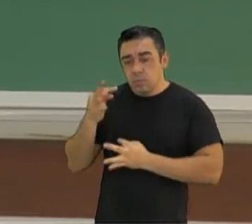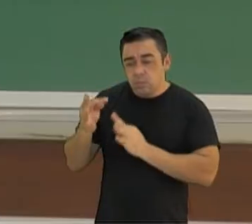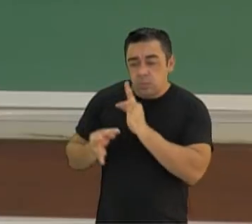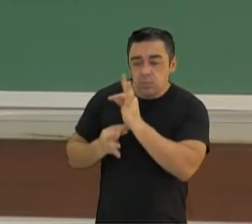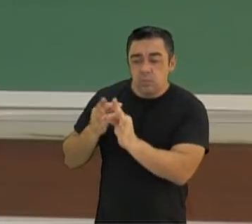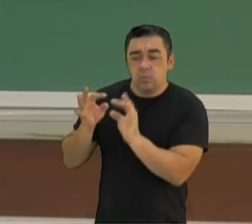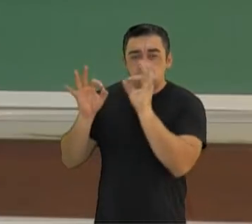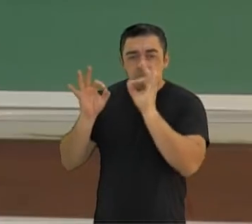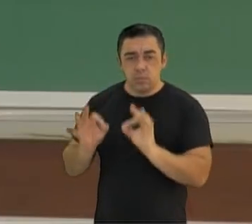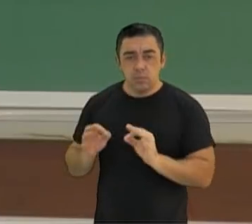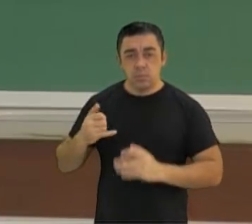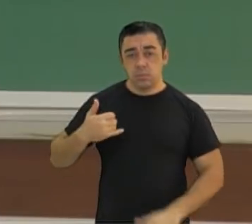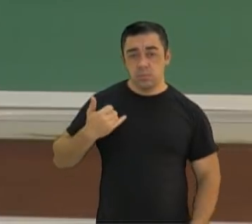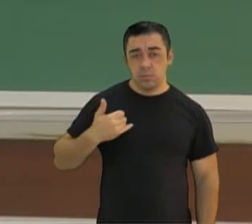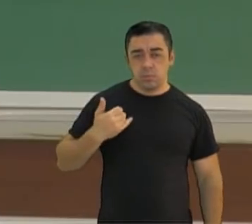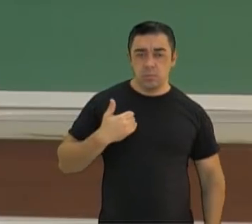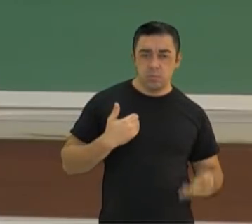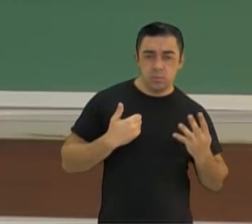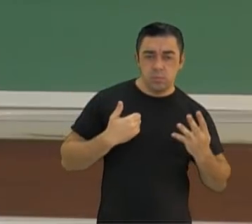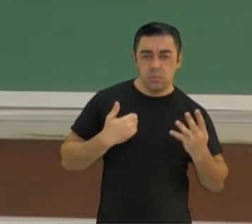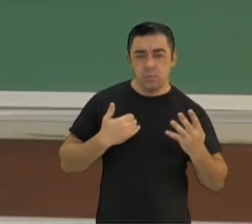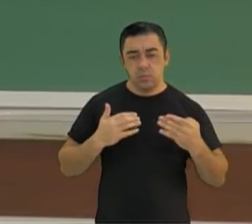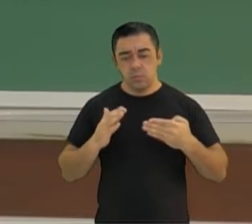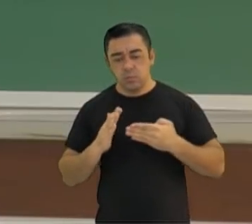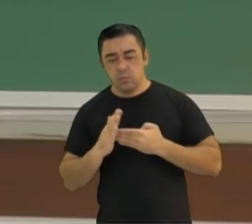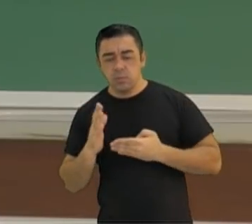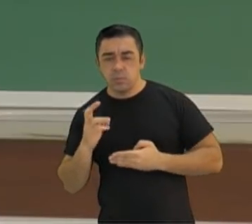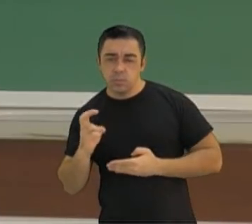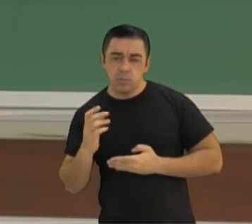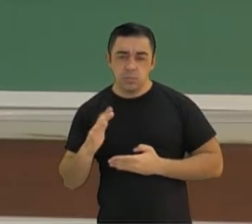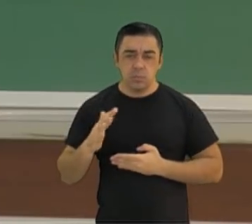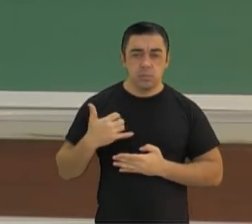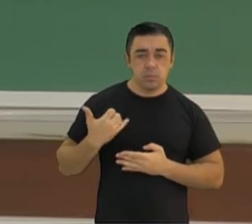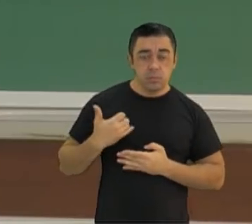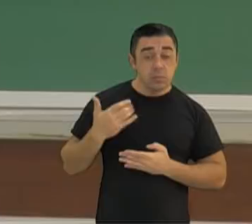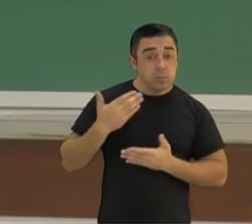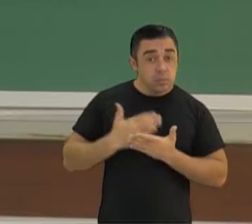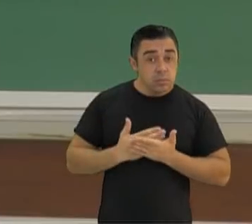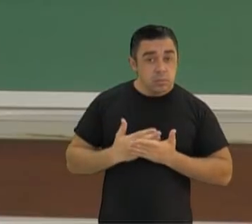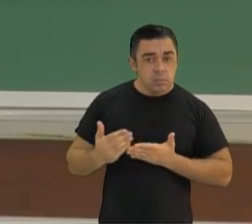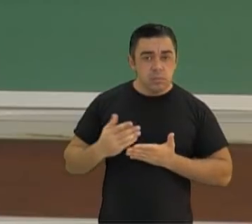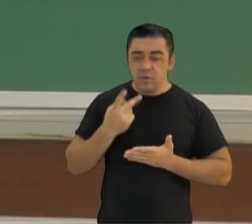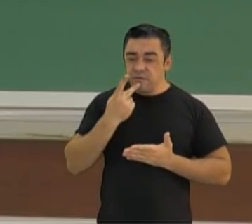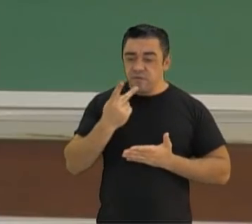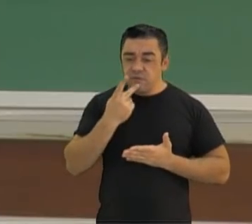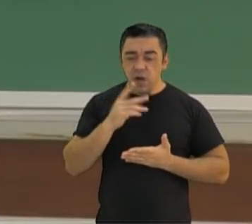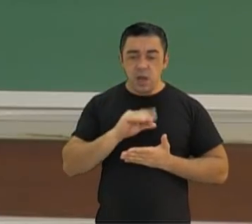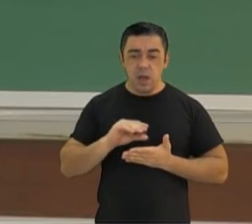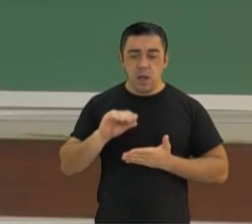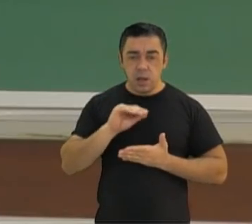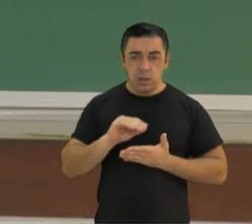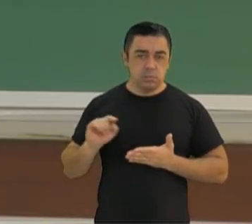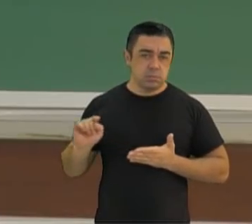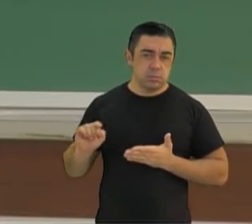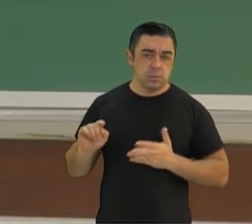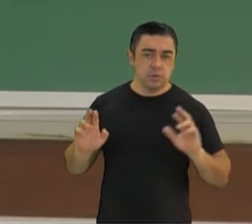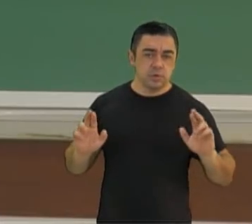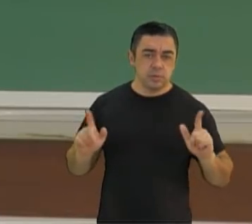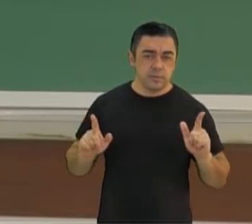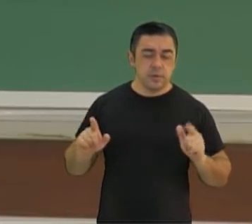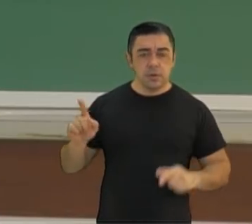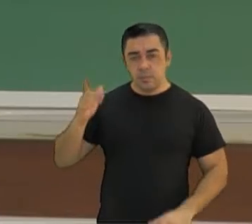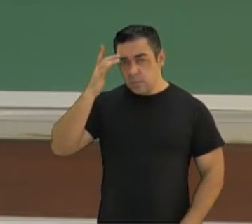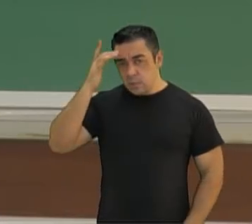tratamento, quando ele já tinha entre 4 e 5 anos de idade. Quando, na verdade, a criança que não tem